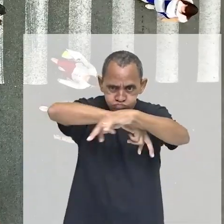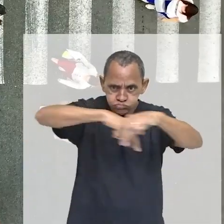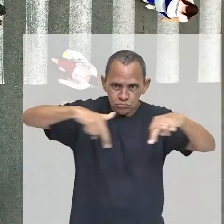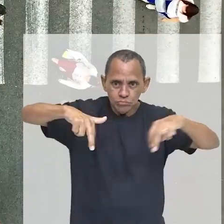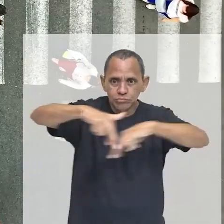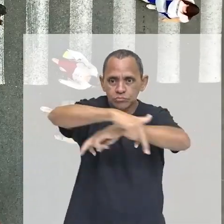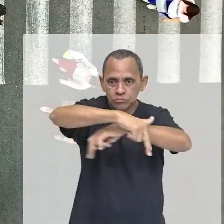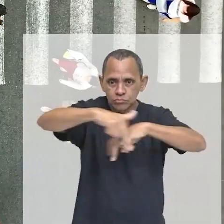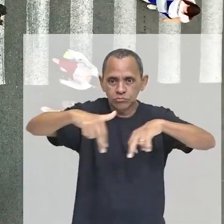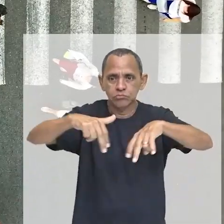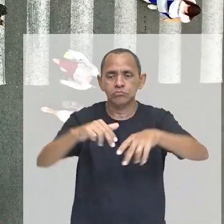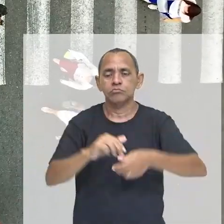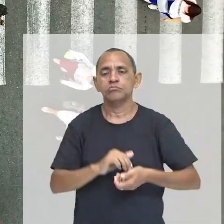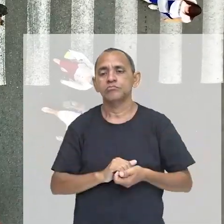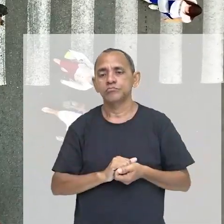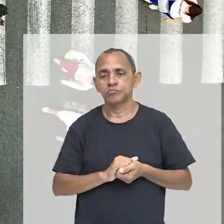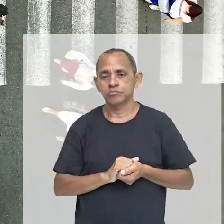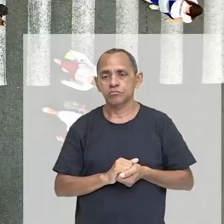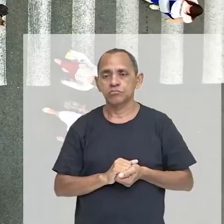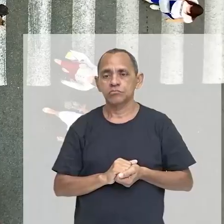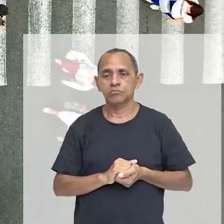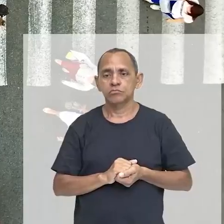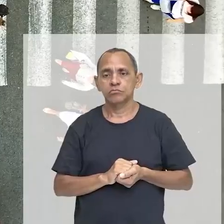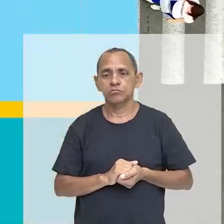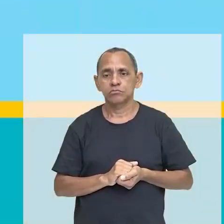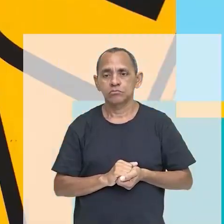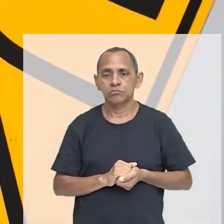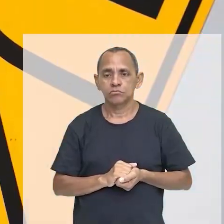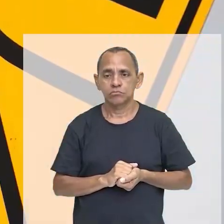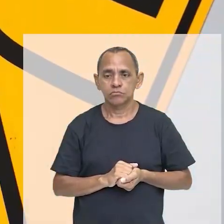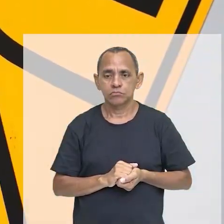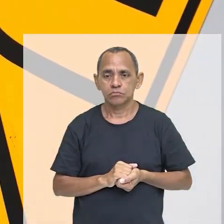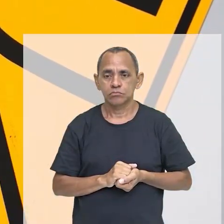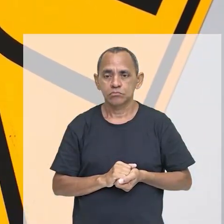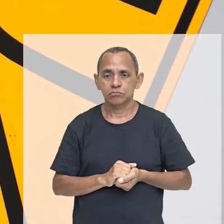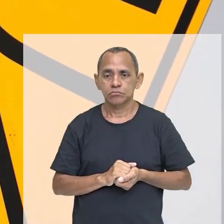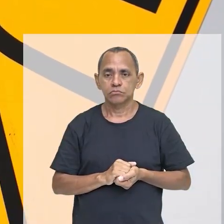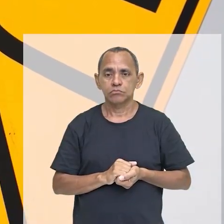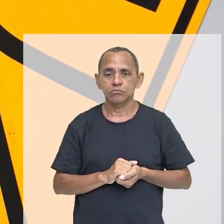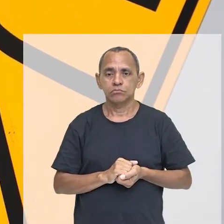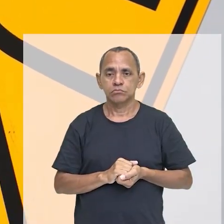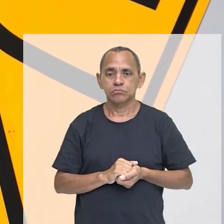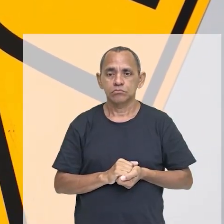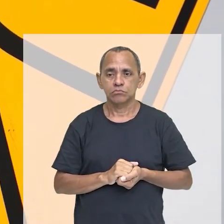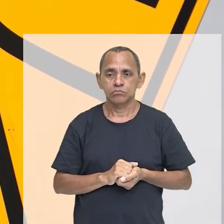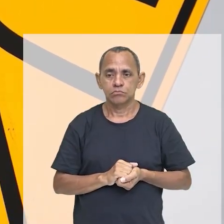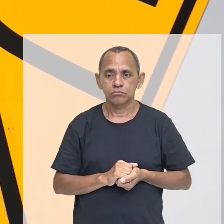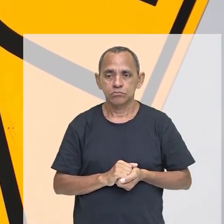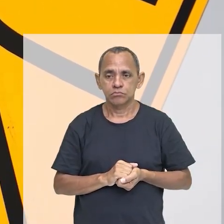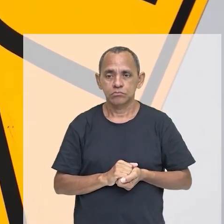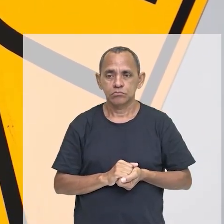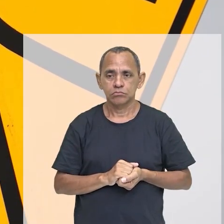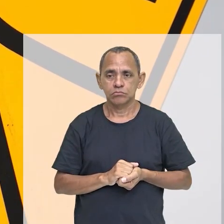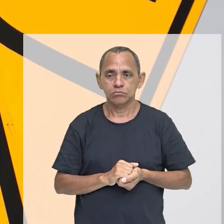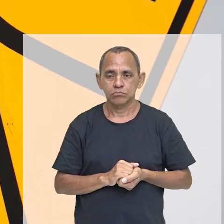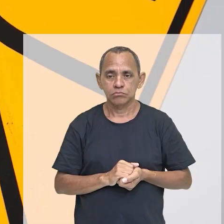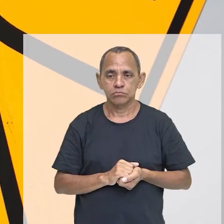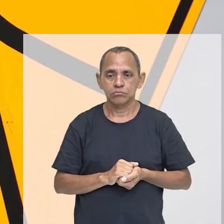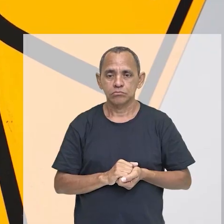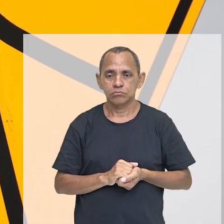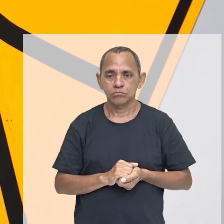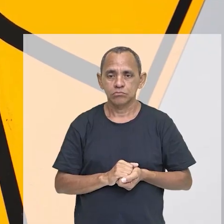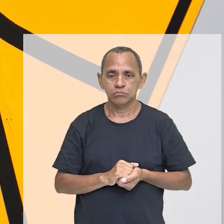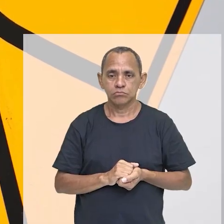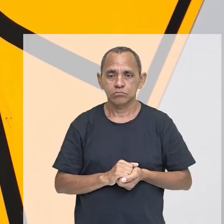pedestres. Travessia de pedestres. Merge. Merge.